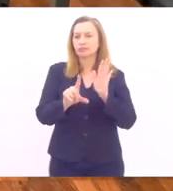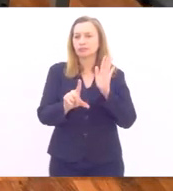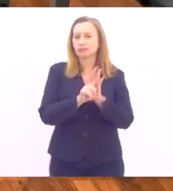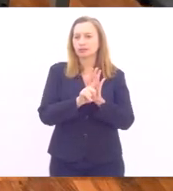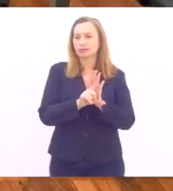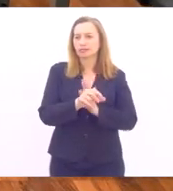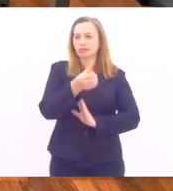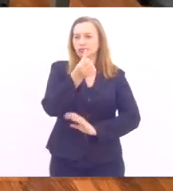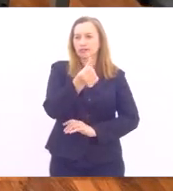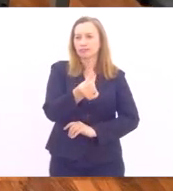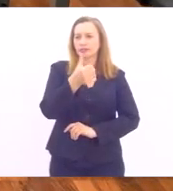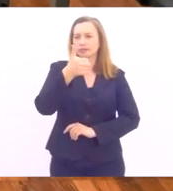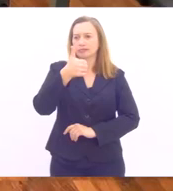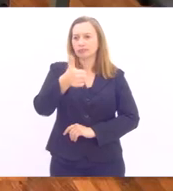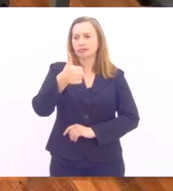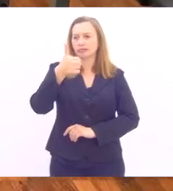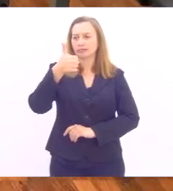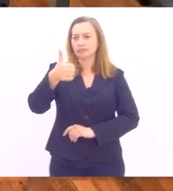projeto de lei